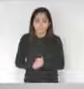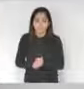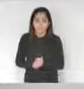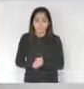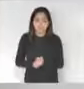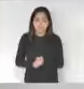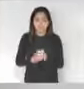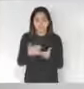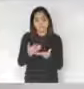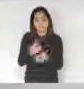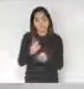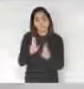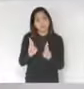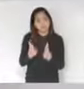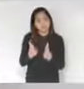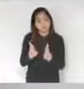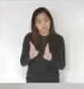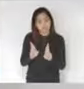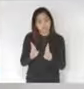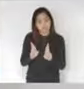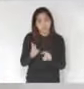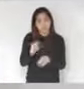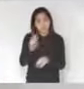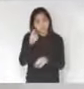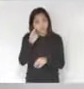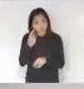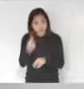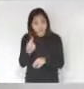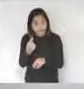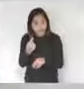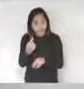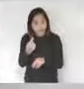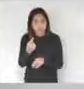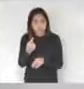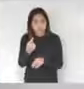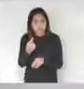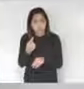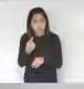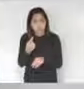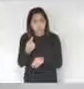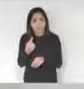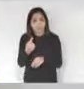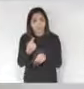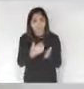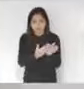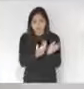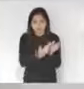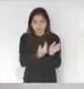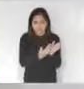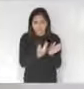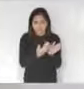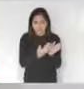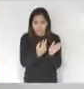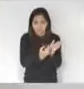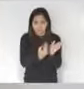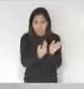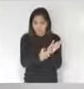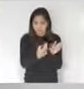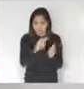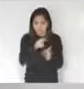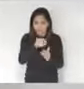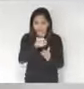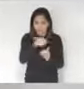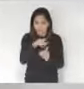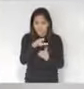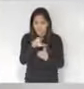Espero que o governador tenha visto o que a revista Veja escreveu nessa semana sobre